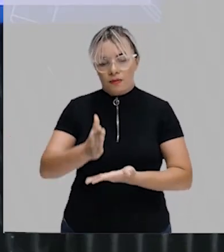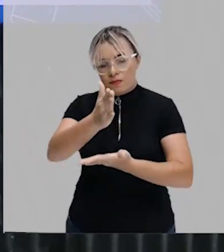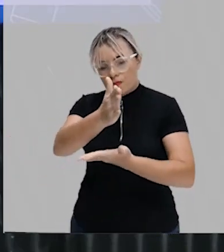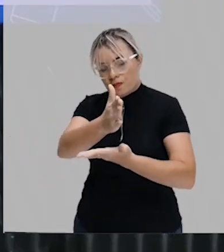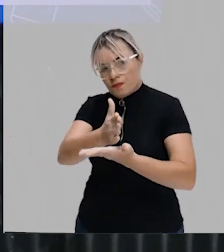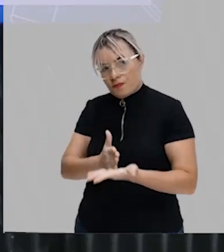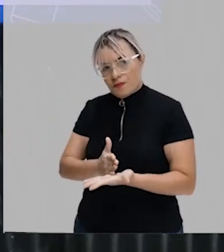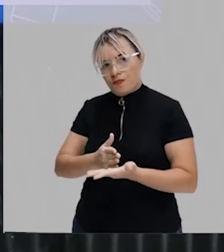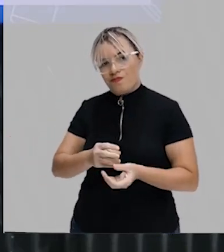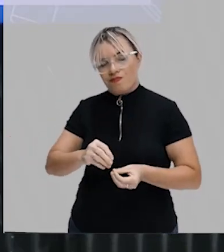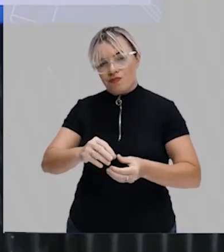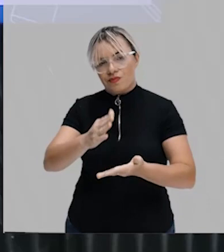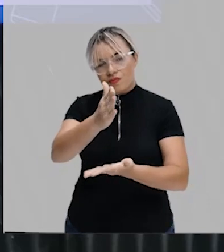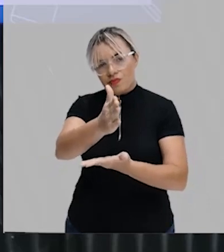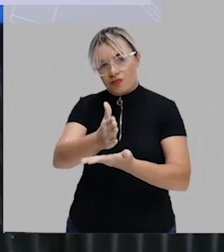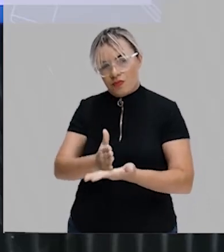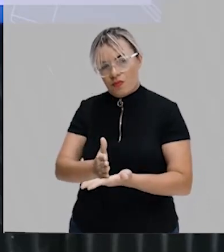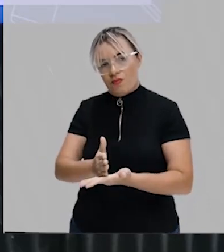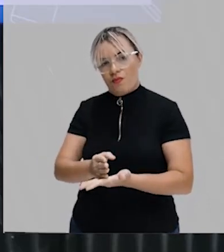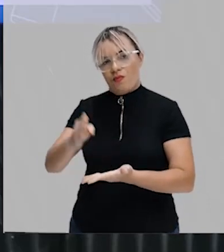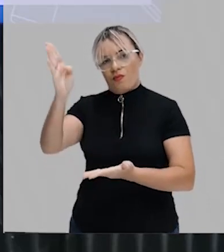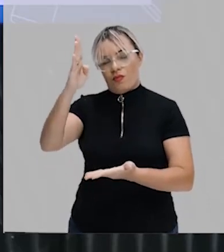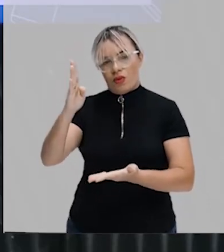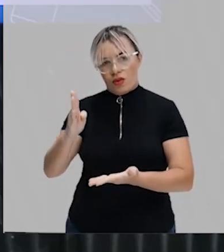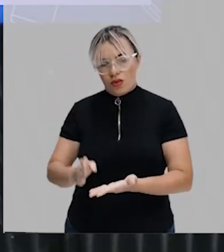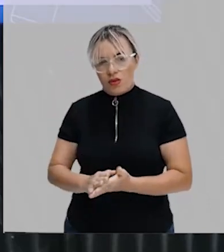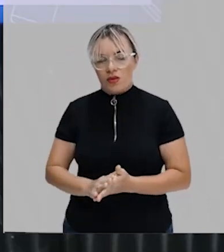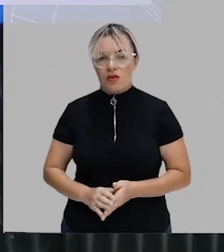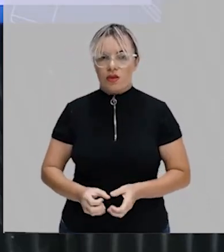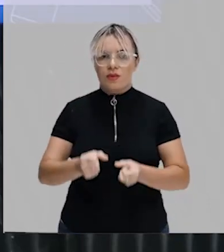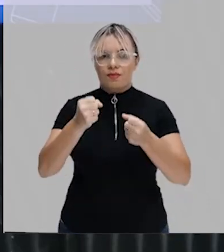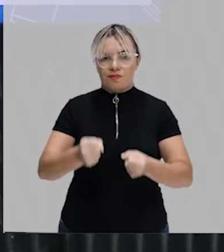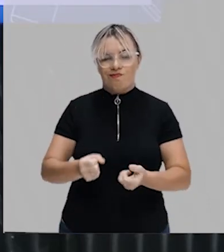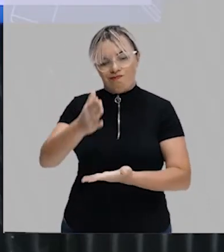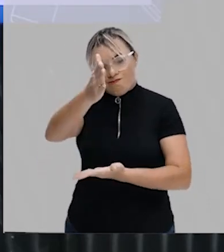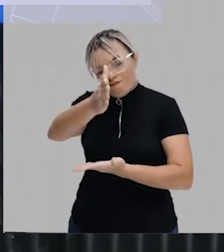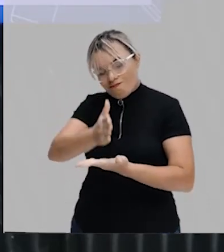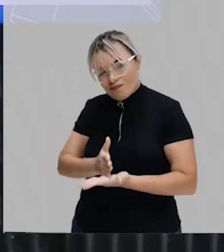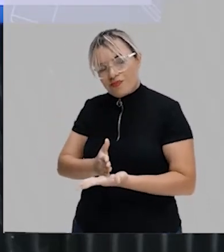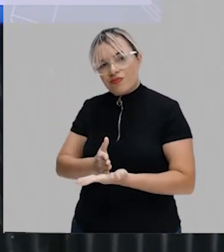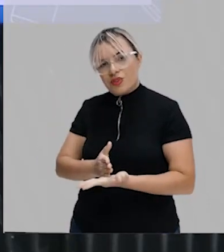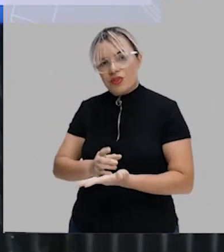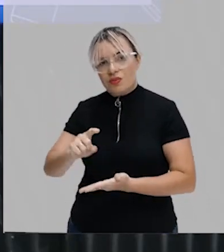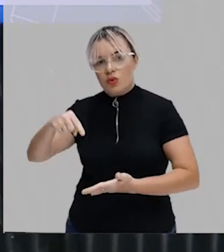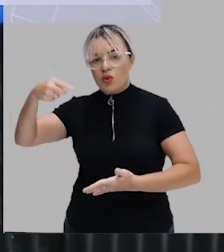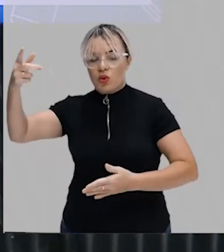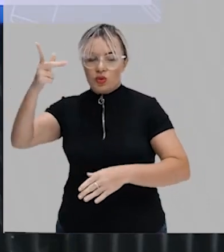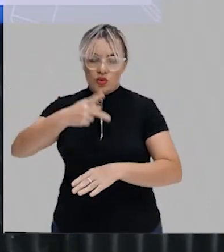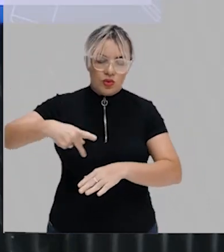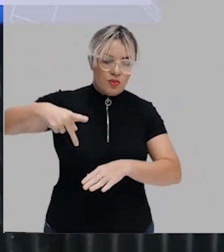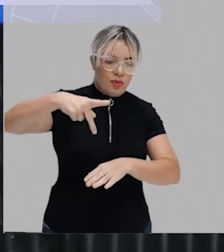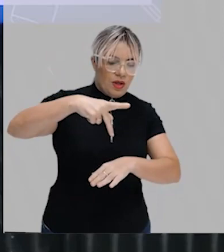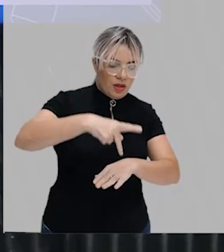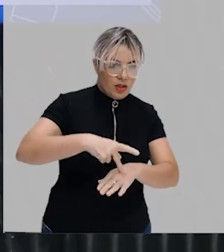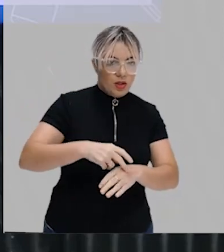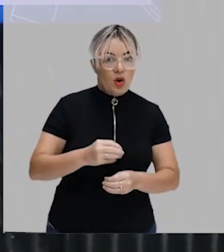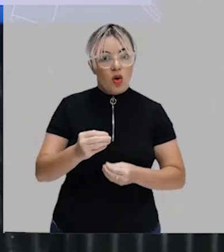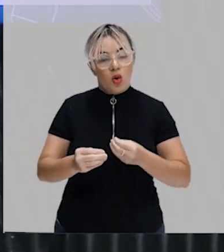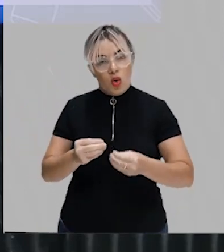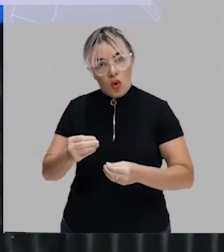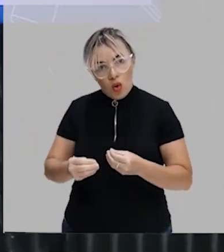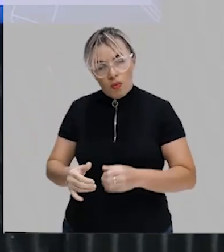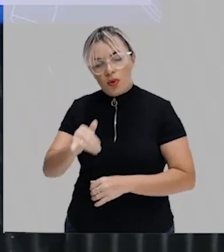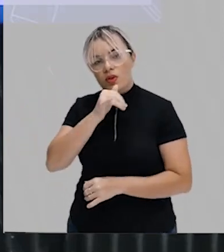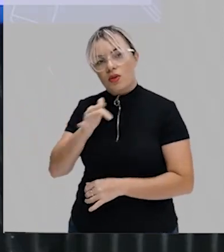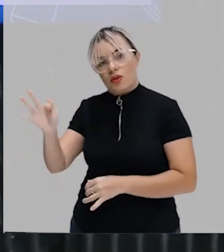bolo chamado Brasil poderia ser fatiado por estrangeiros como os franceses. Então, diante